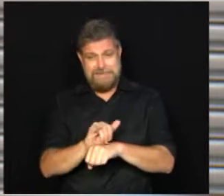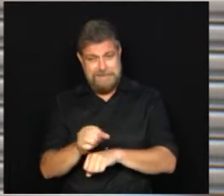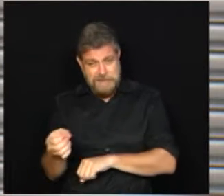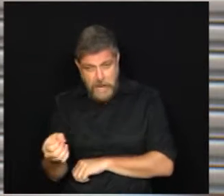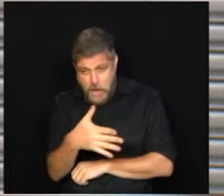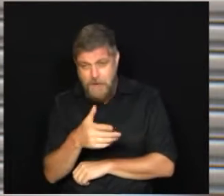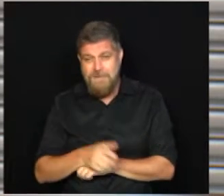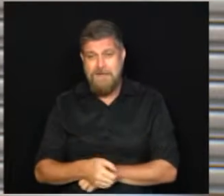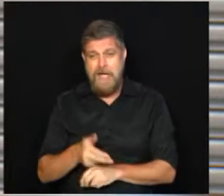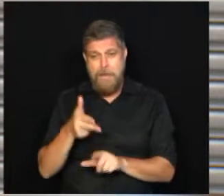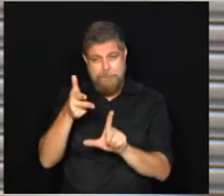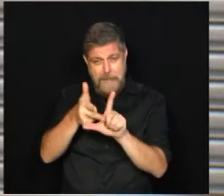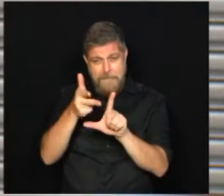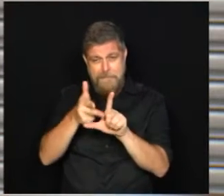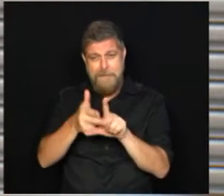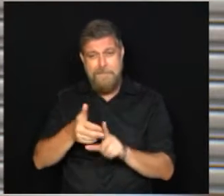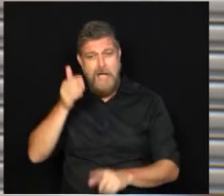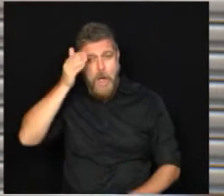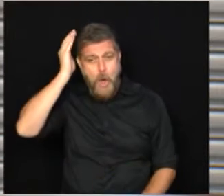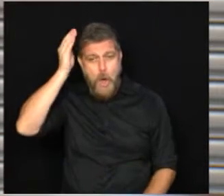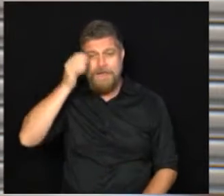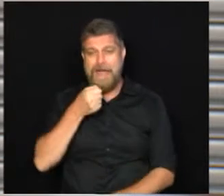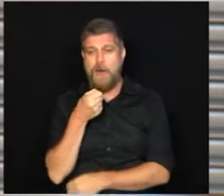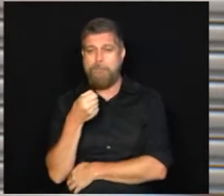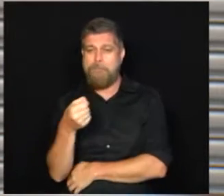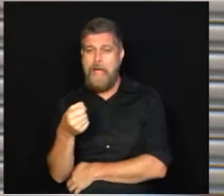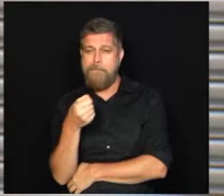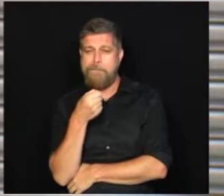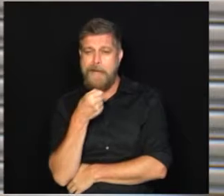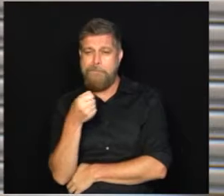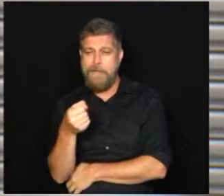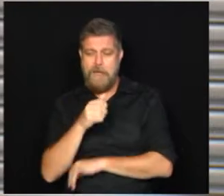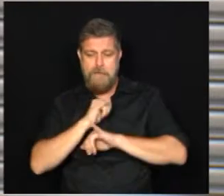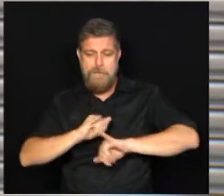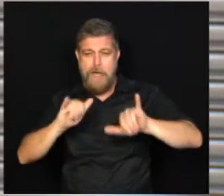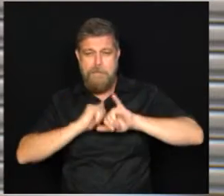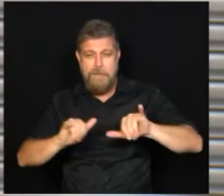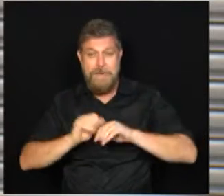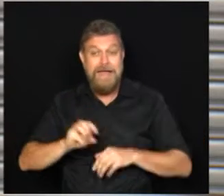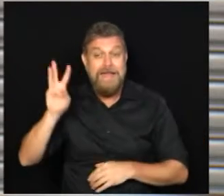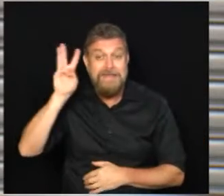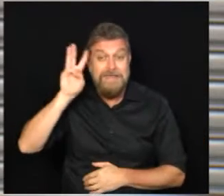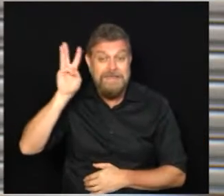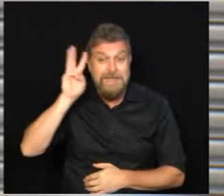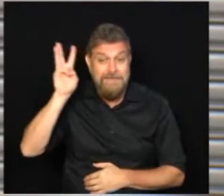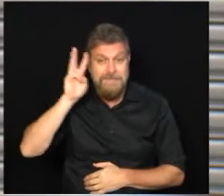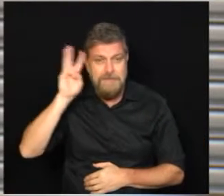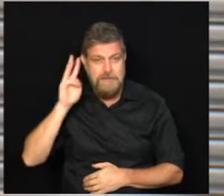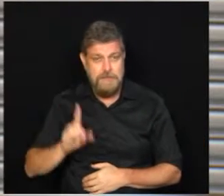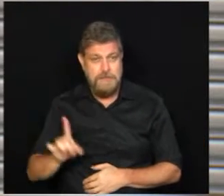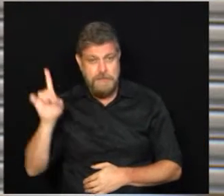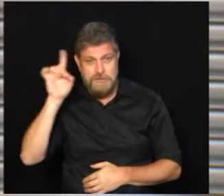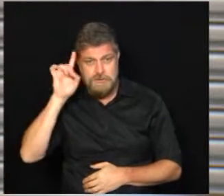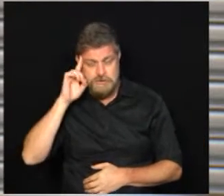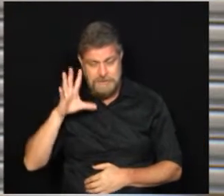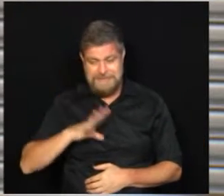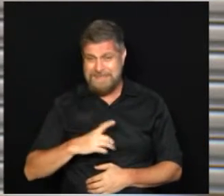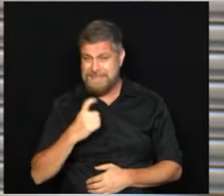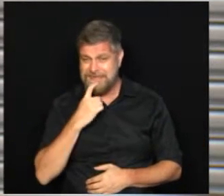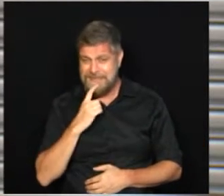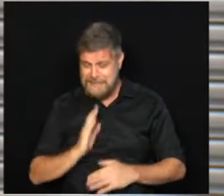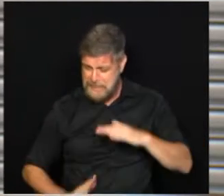em uma coletiva de imprensa do prefeito de Campinas Dário saadi na última terça-feira Bom dia em que município